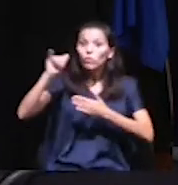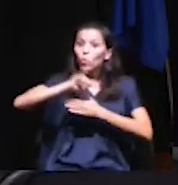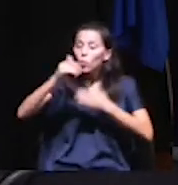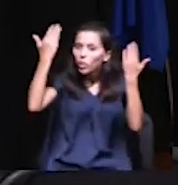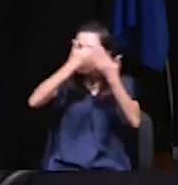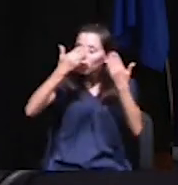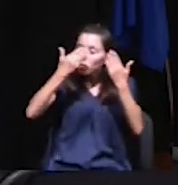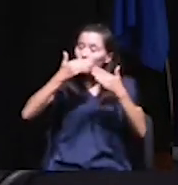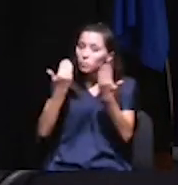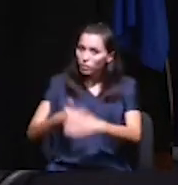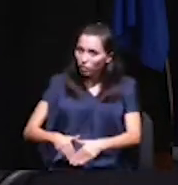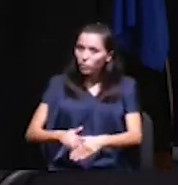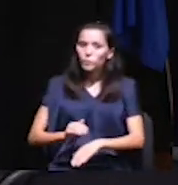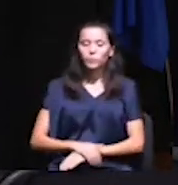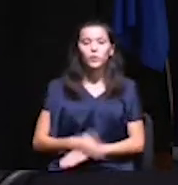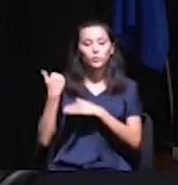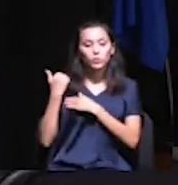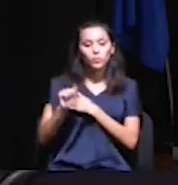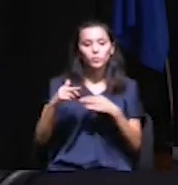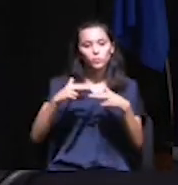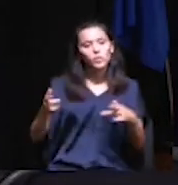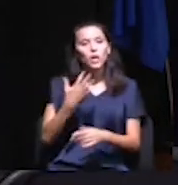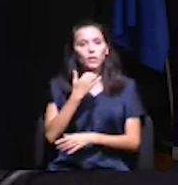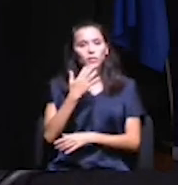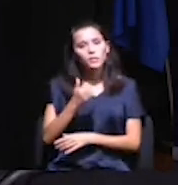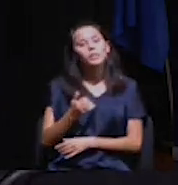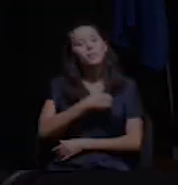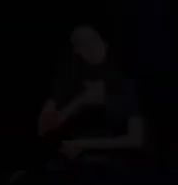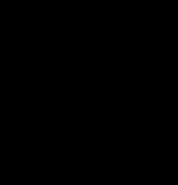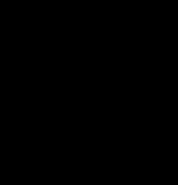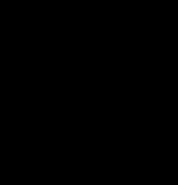é responsabilidade do município estava aguardar a saúde e bem-estar dos seus munícipes obrigada